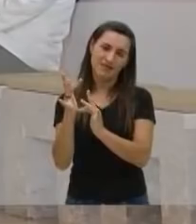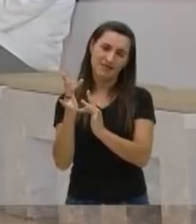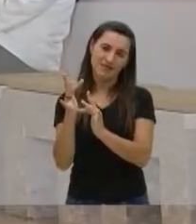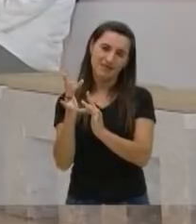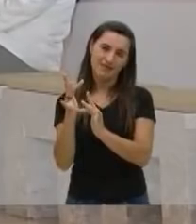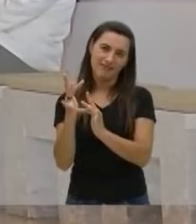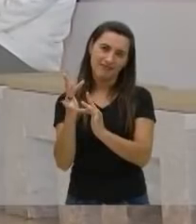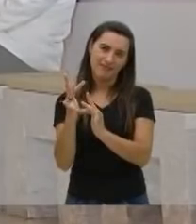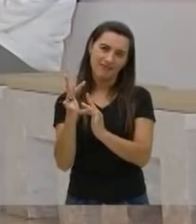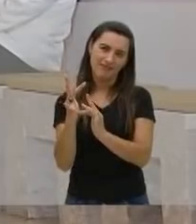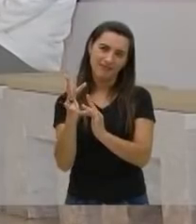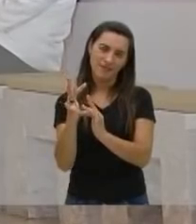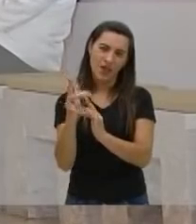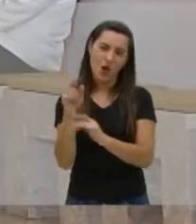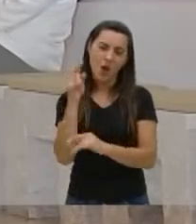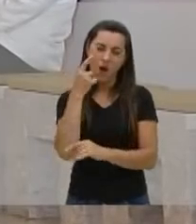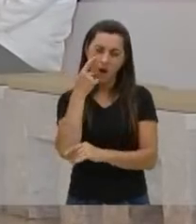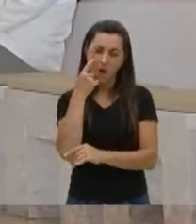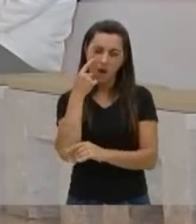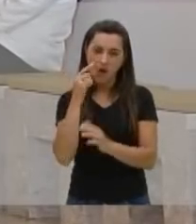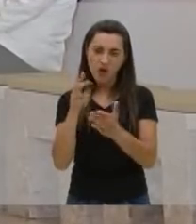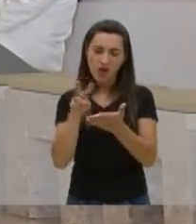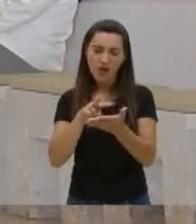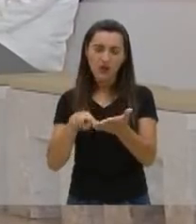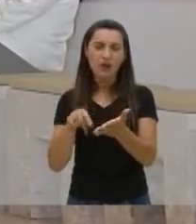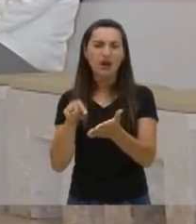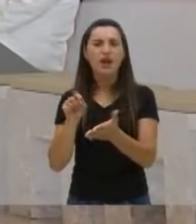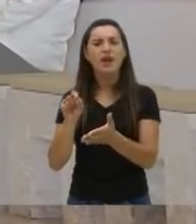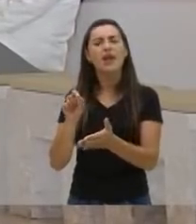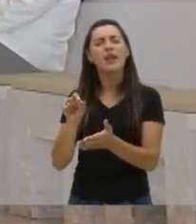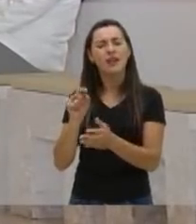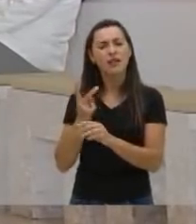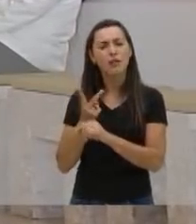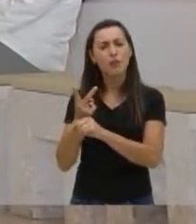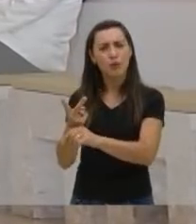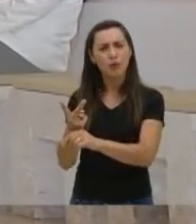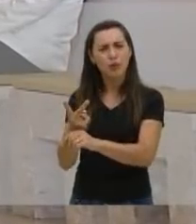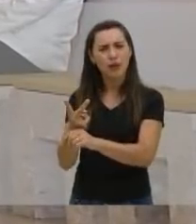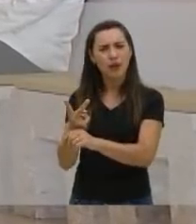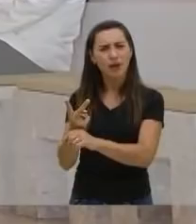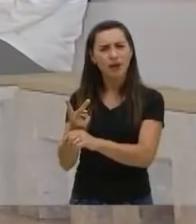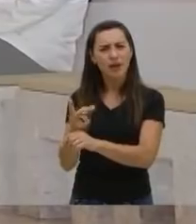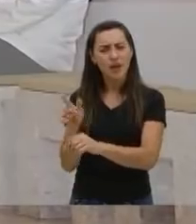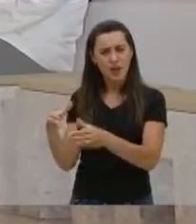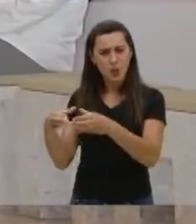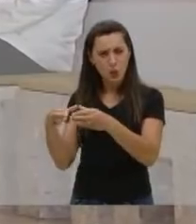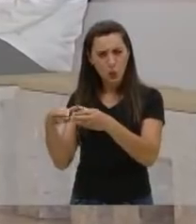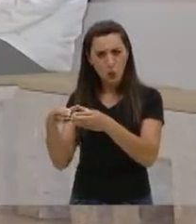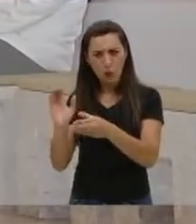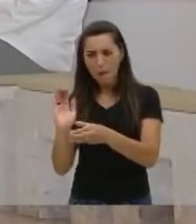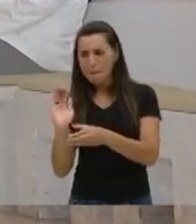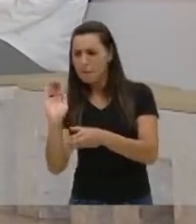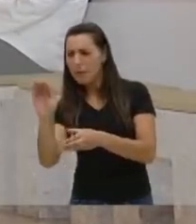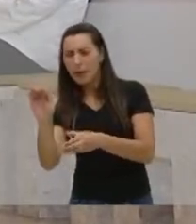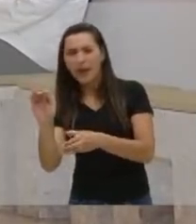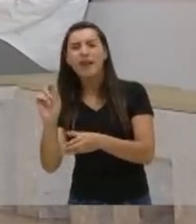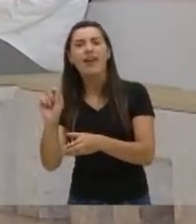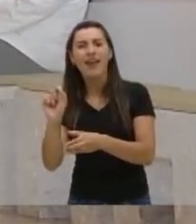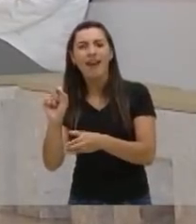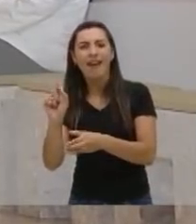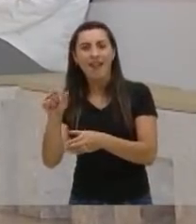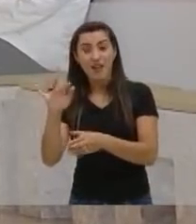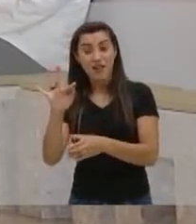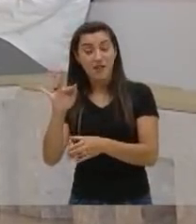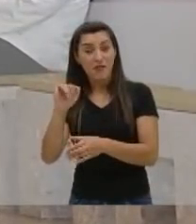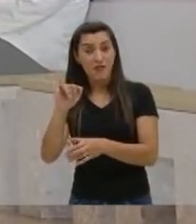Olhe no teu aplicativo e veja a leitura. Eles procuraram quem? É impressionante, porque eles procuram Filipe, e